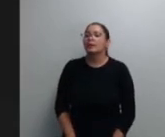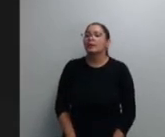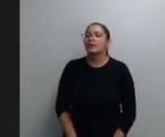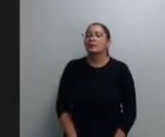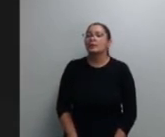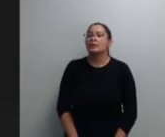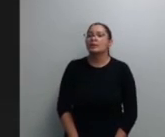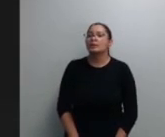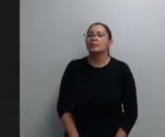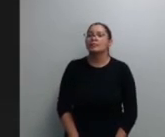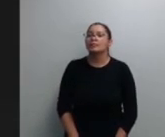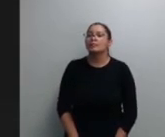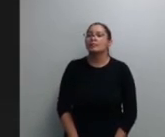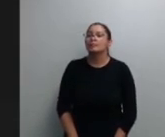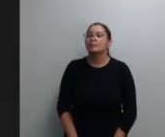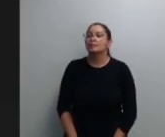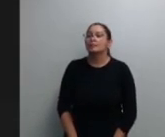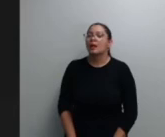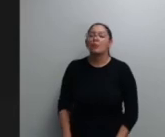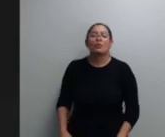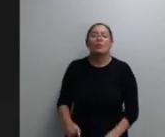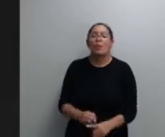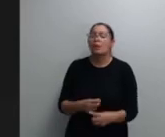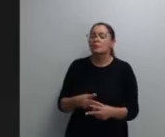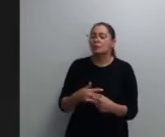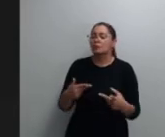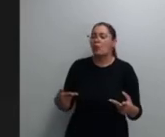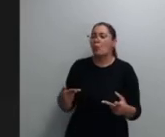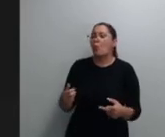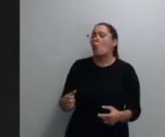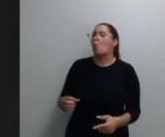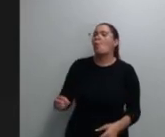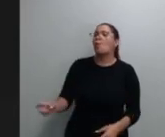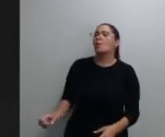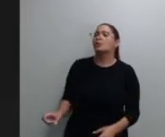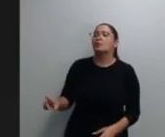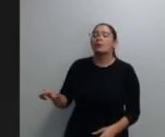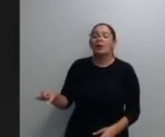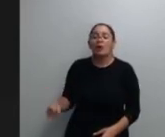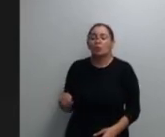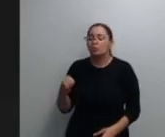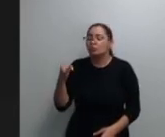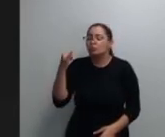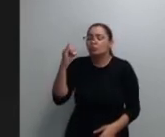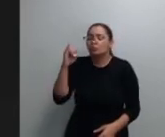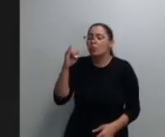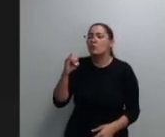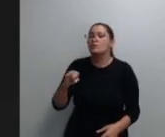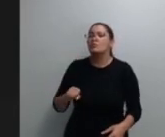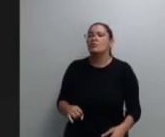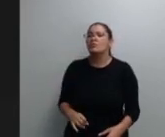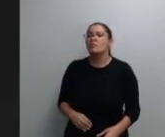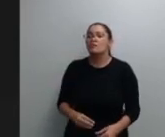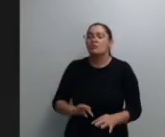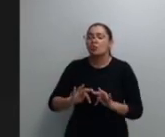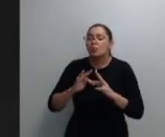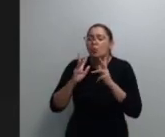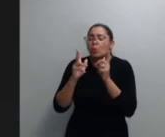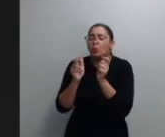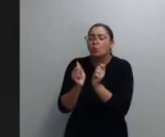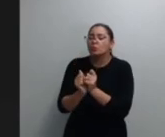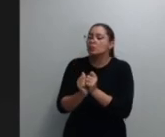para eliminar os concorrentes aumentar os lucros de maneira vertiginosa escravizar os mercados explorar a mão de obra tudo isso eu